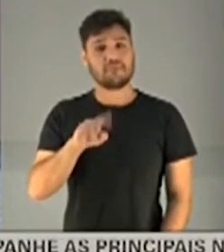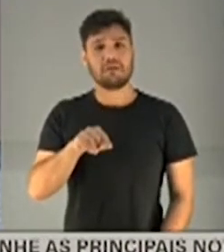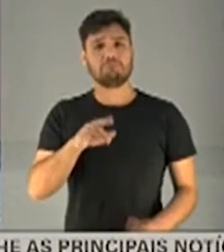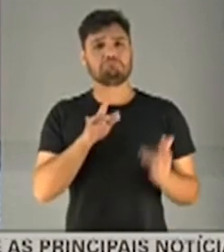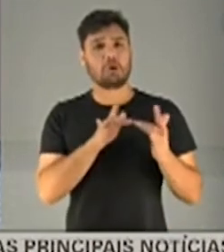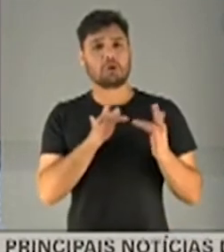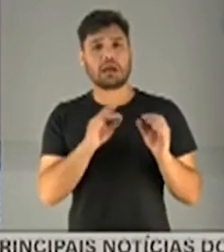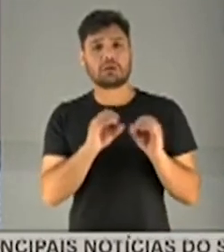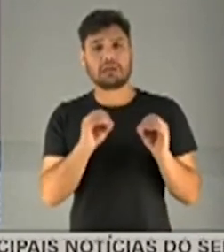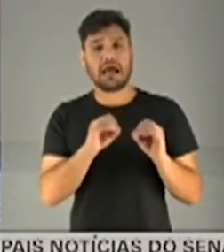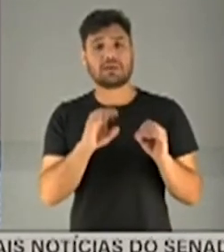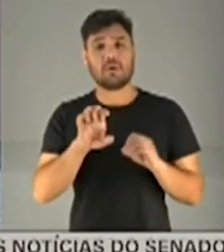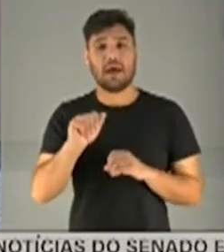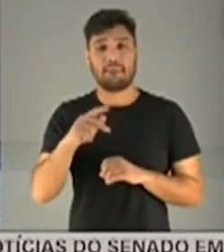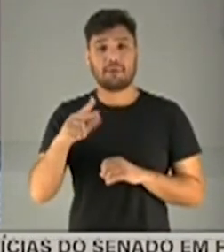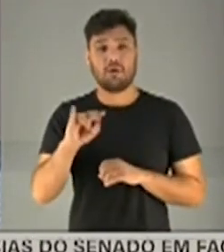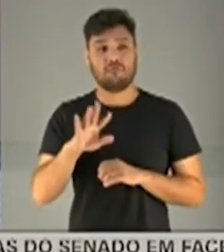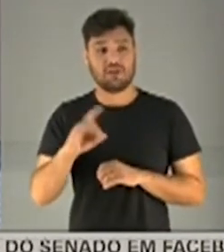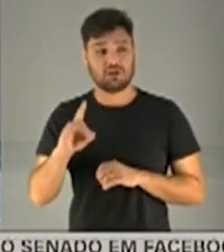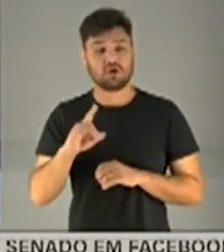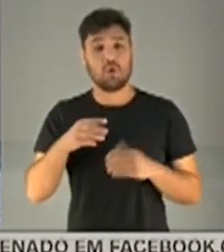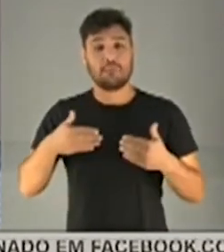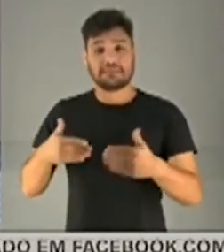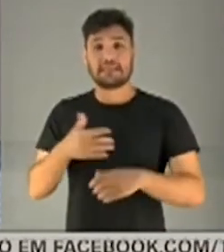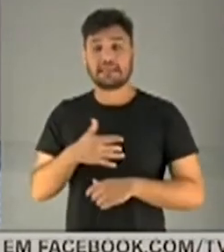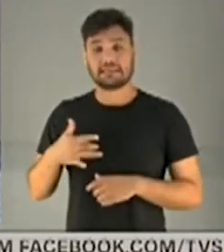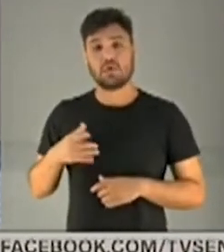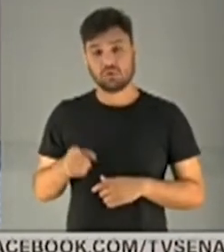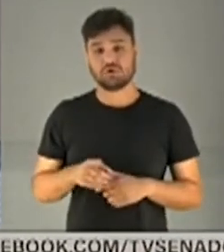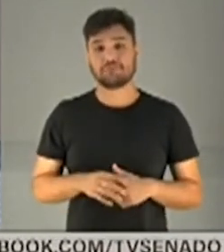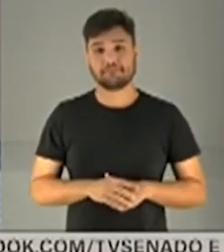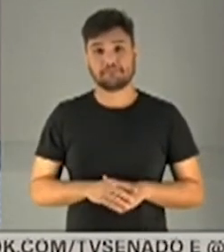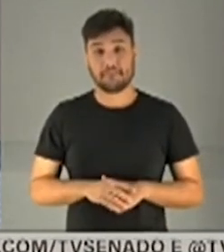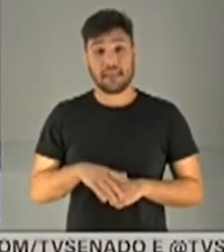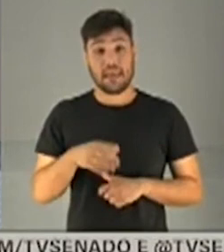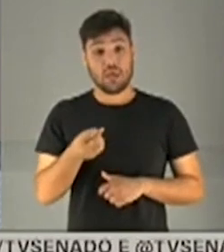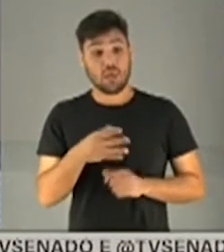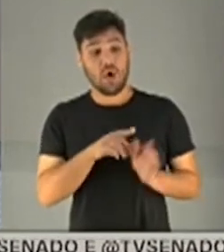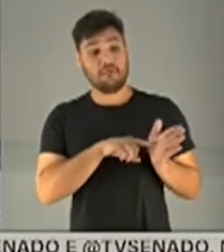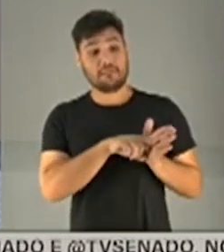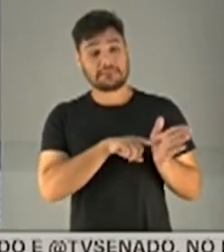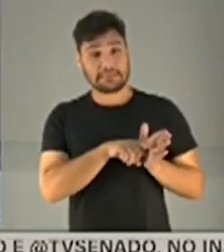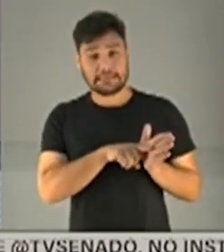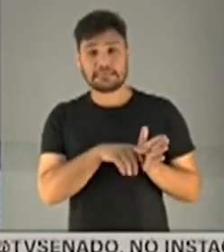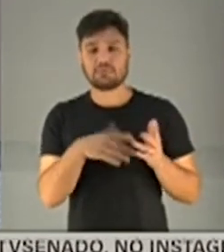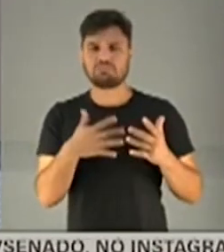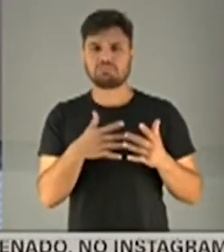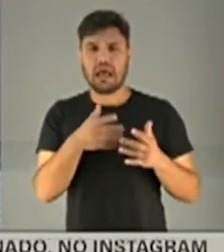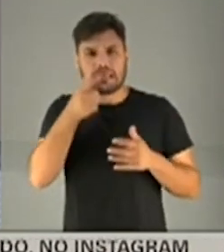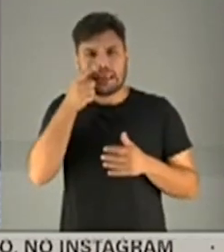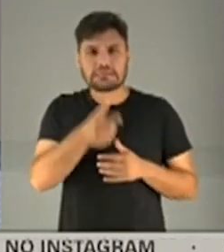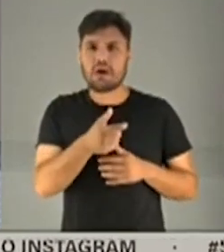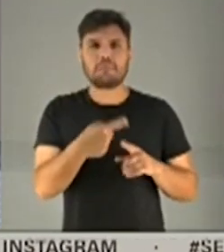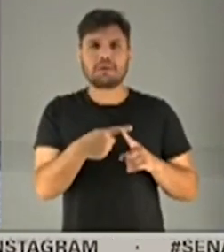com o EpiCovid, que era um estudo do próprio Ministério da Saúde. E esse novo estudo nos chamou a atenção, porque o tamanho